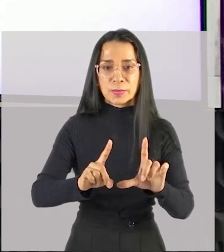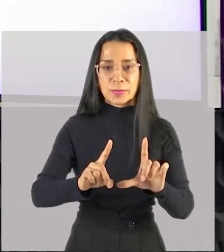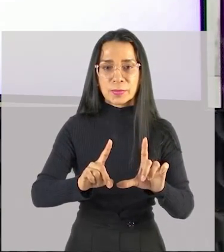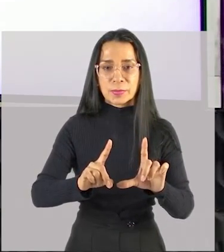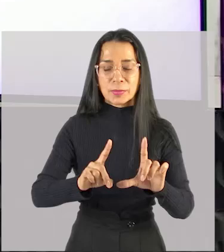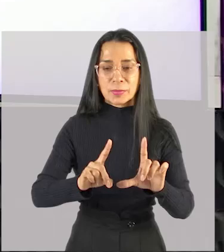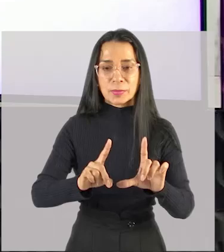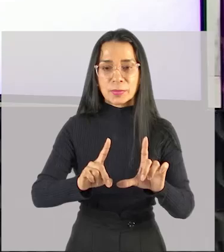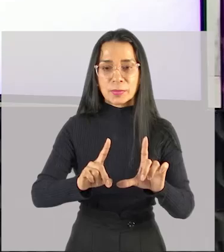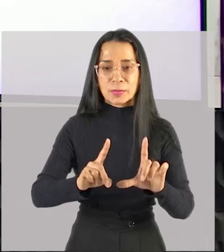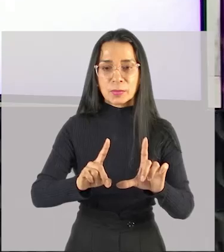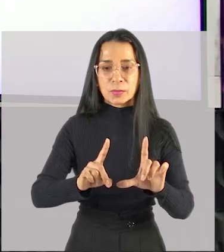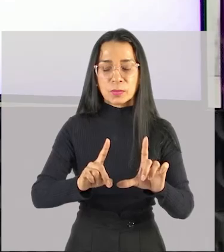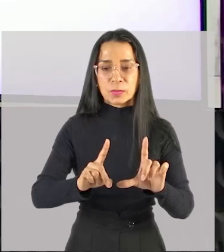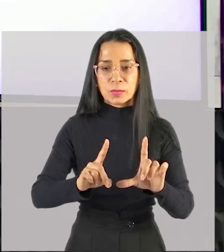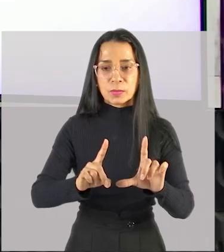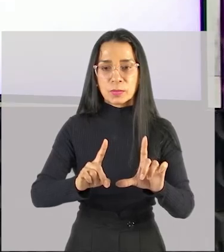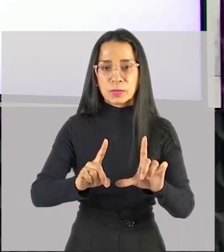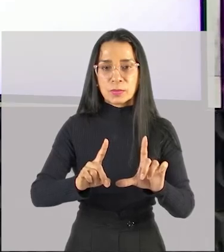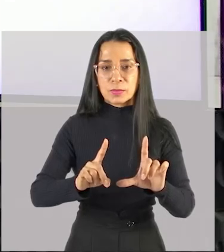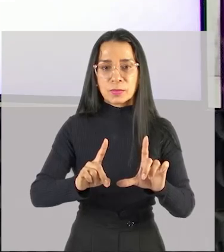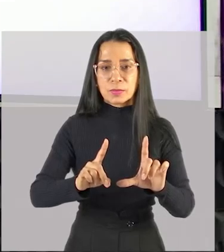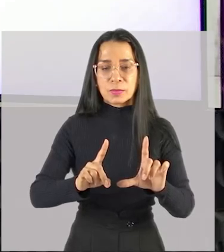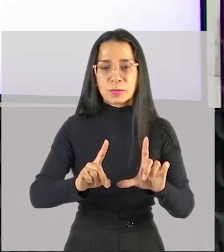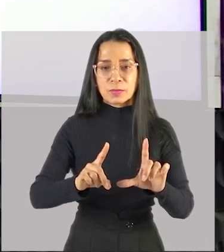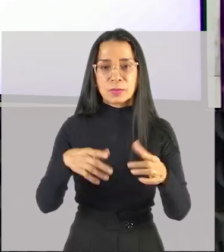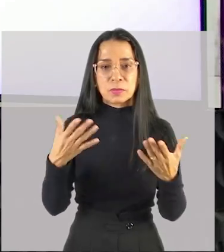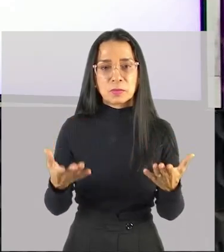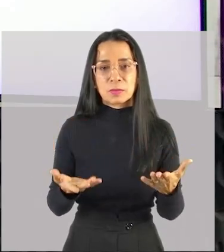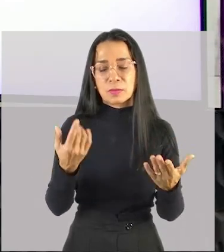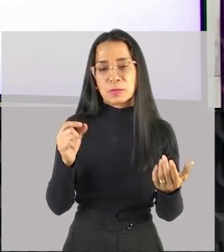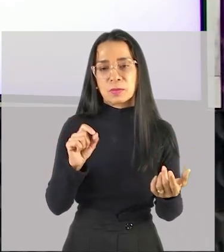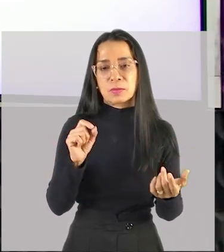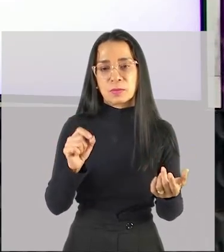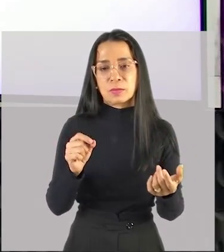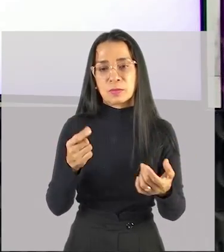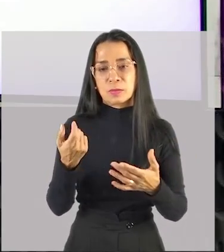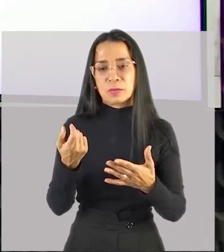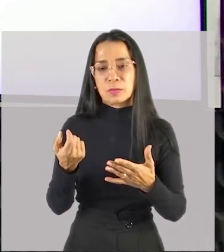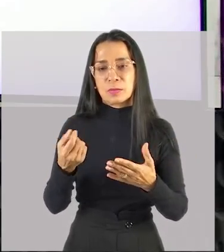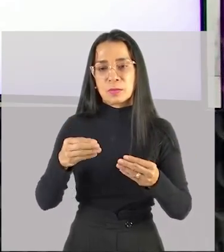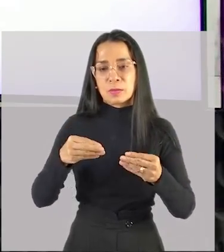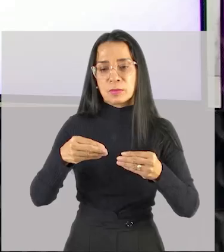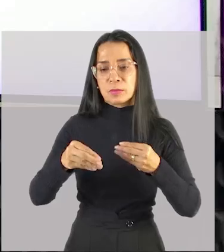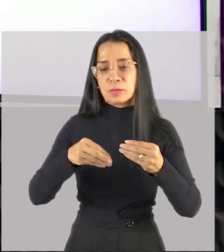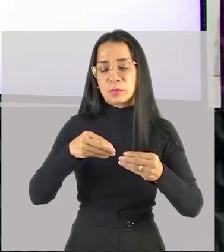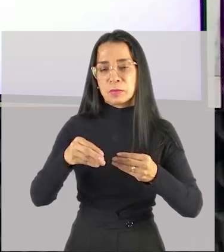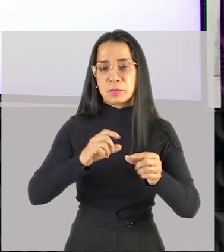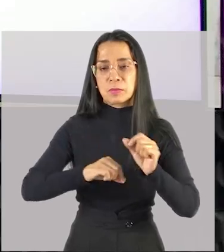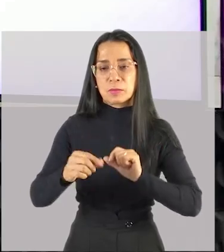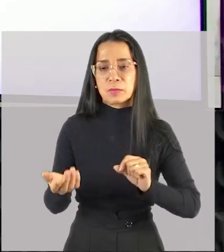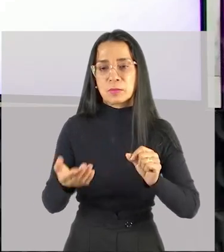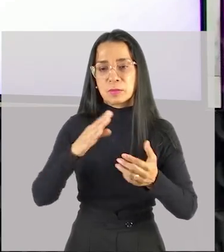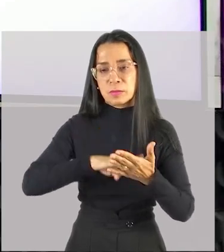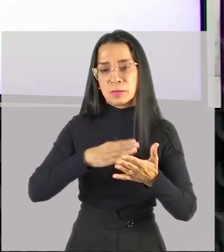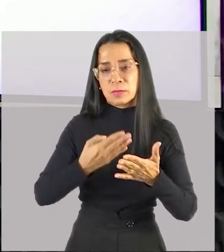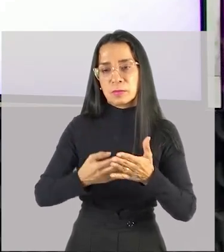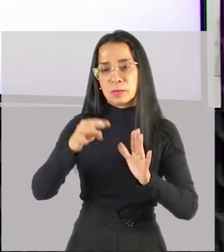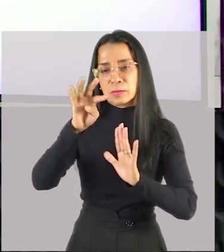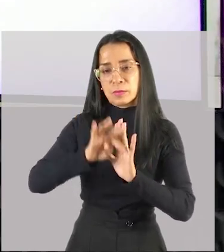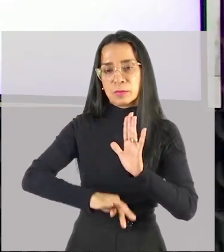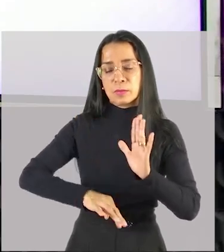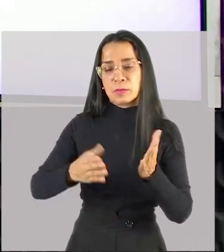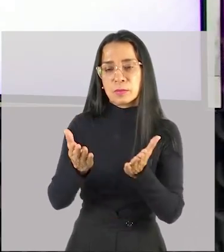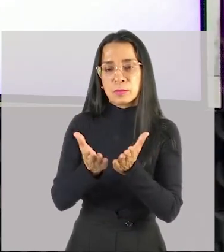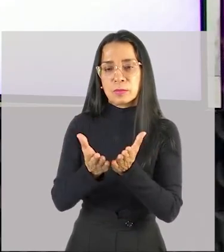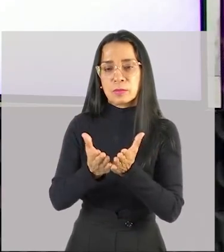a interpretação oficial dos textos sagrados. Ele não está tentando flexibilizar essa interpretação, né, dos textos